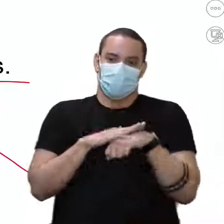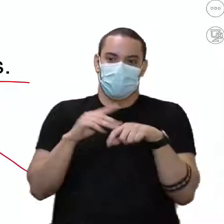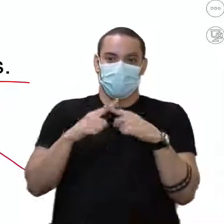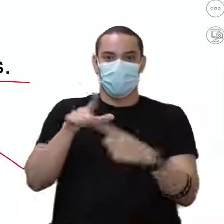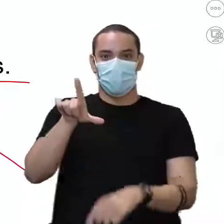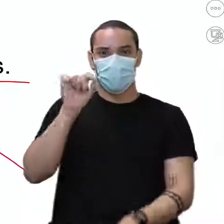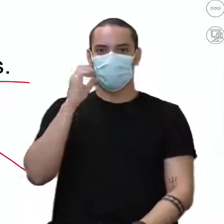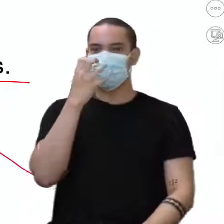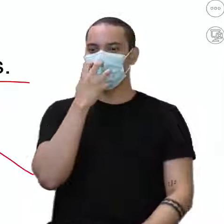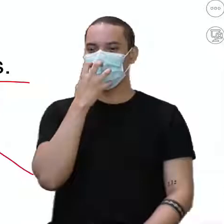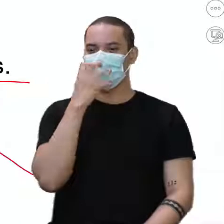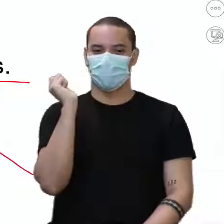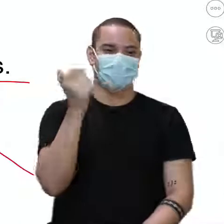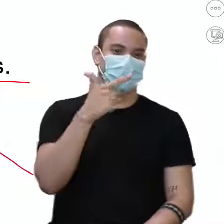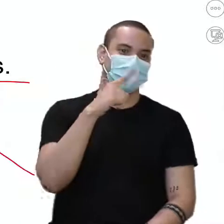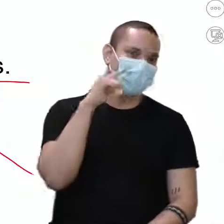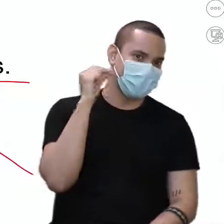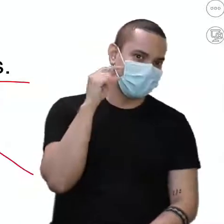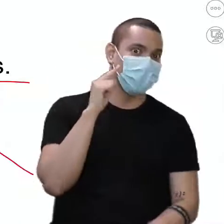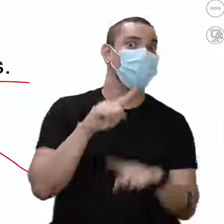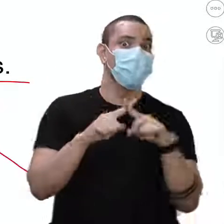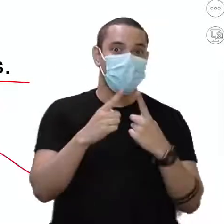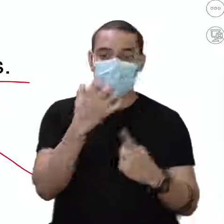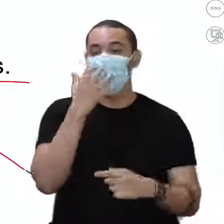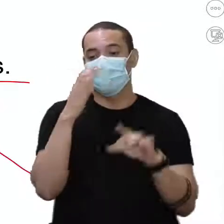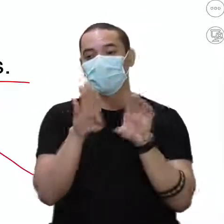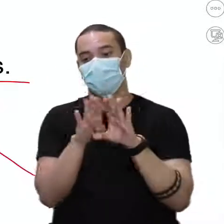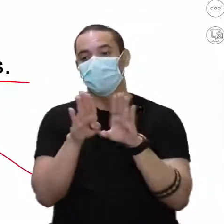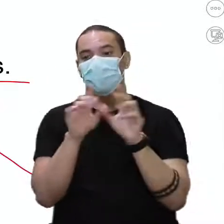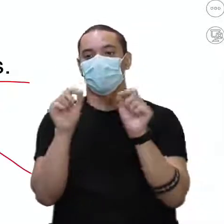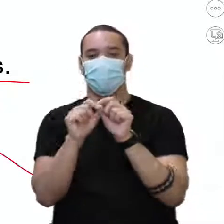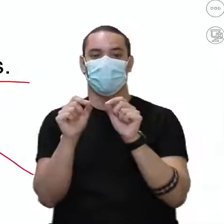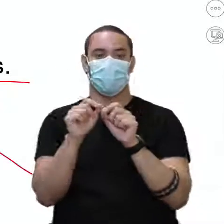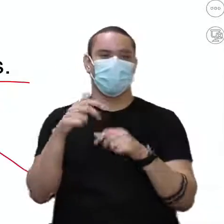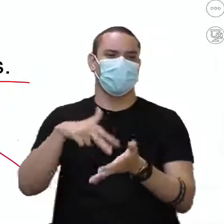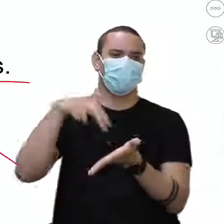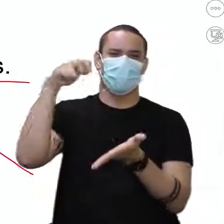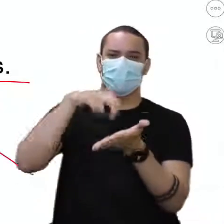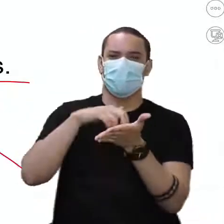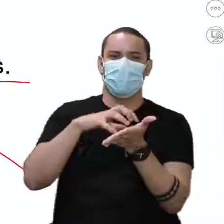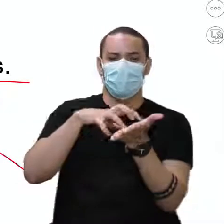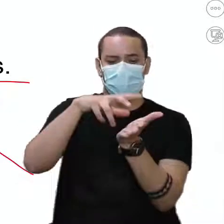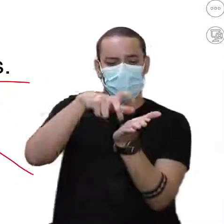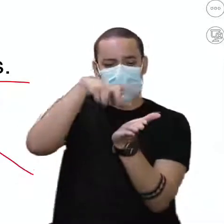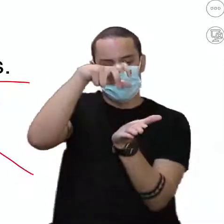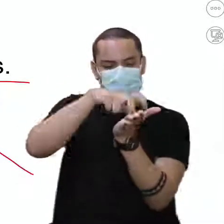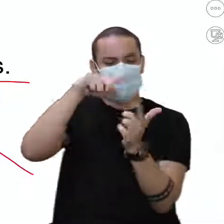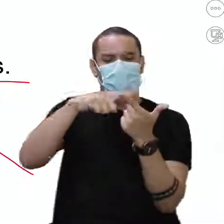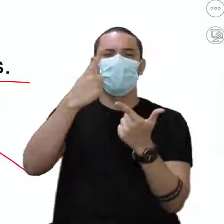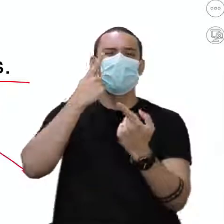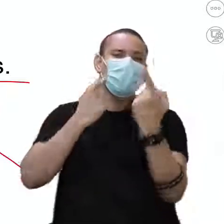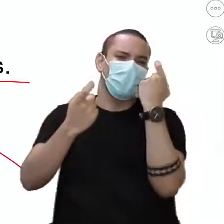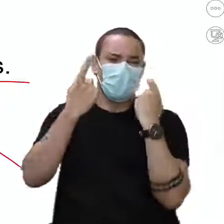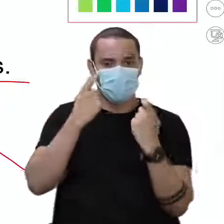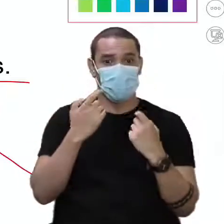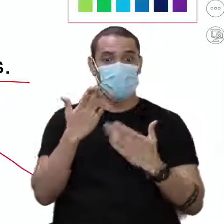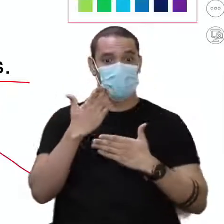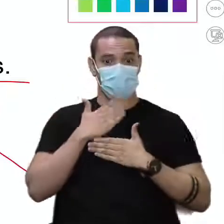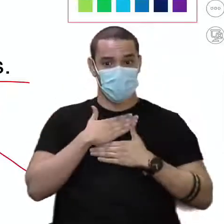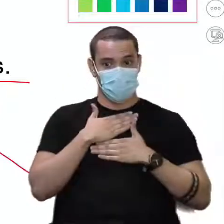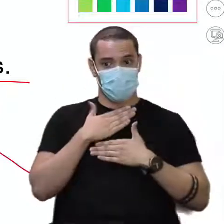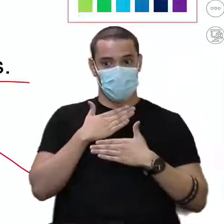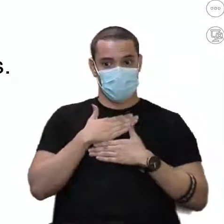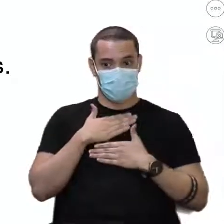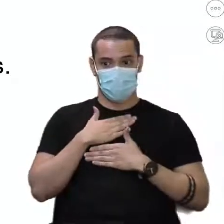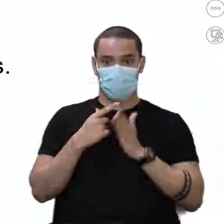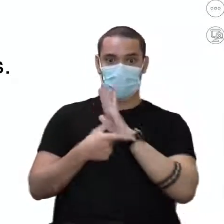prefiro cachorros, mas tudo bem. A minha cadela faz isso também, pula, chora, faz escândalo. Então, para mim, das alternativas, sem